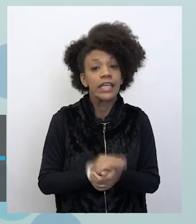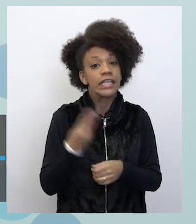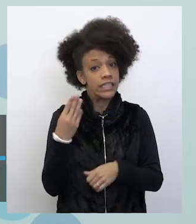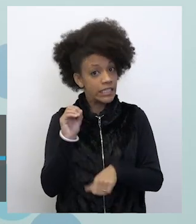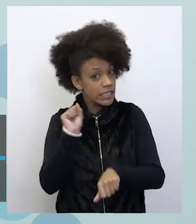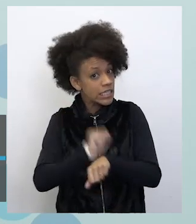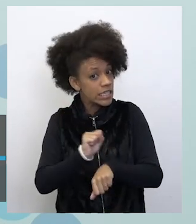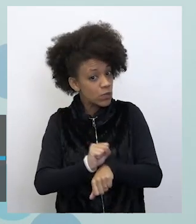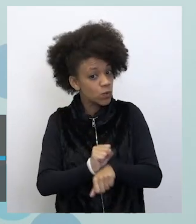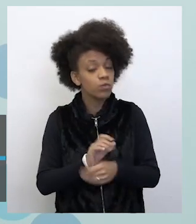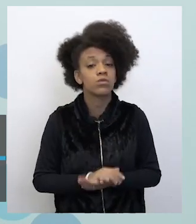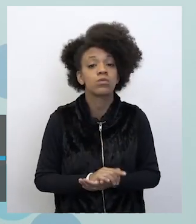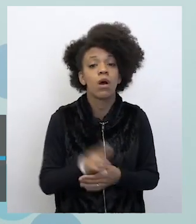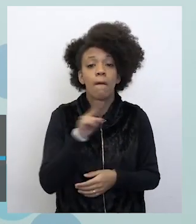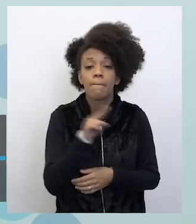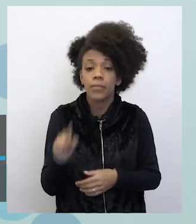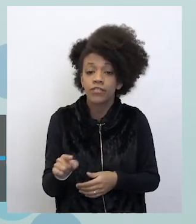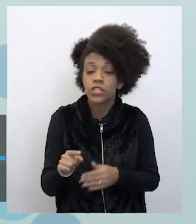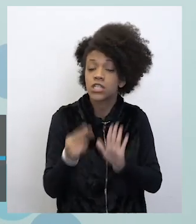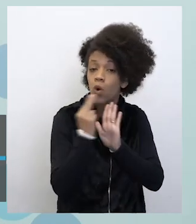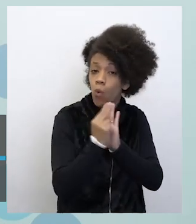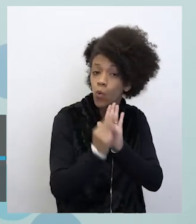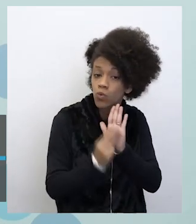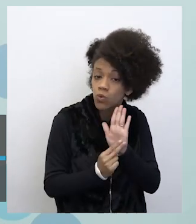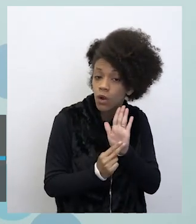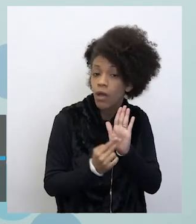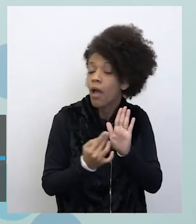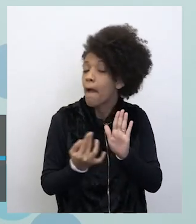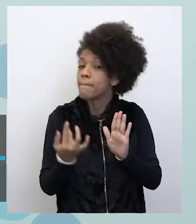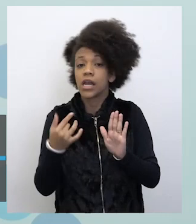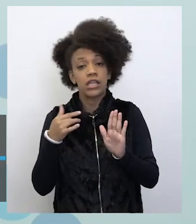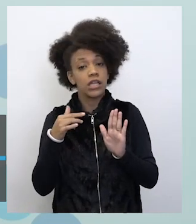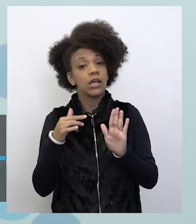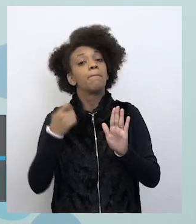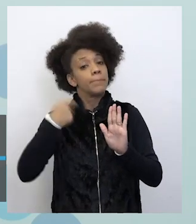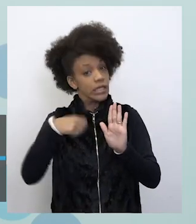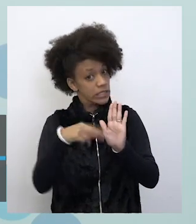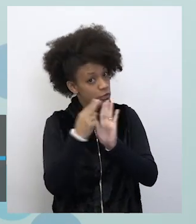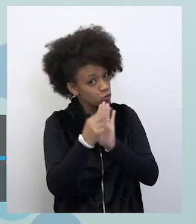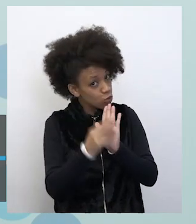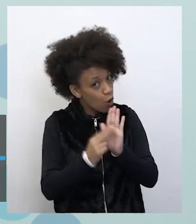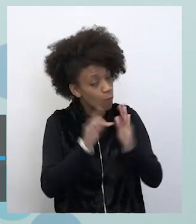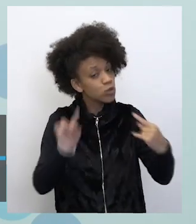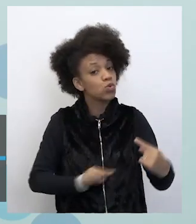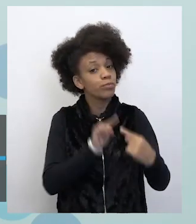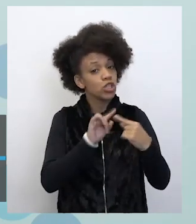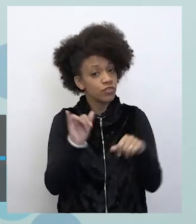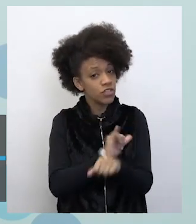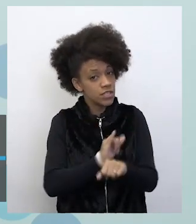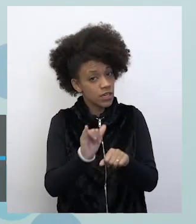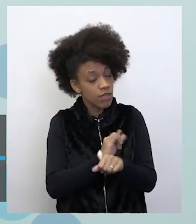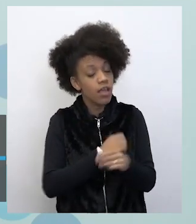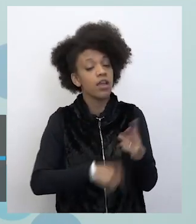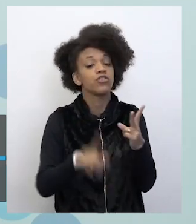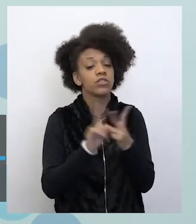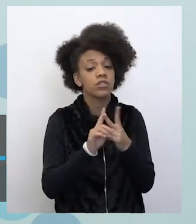segundos para que vocês coloquem o nome, para quem ainda não colocou o nome da rubrica, para quem ainda não fez as bolinhas e não colocou